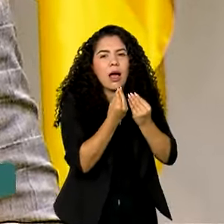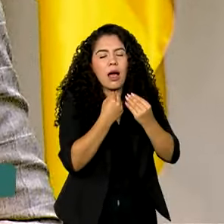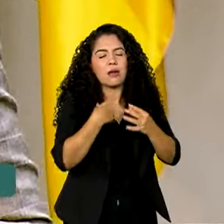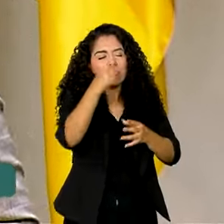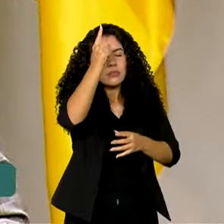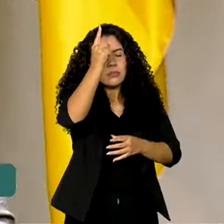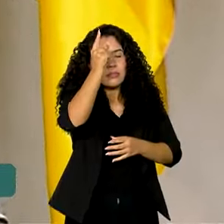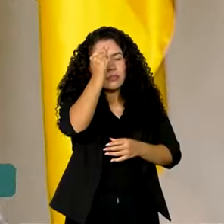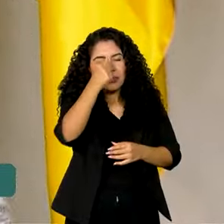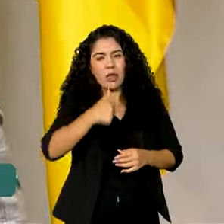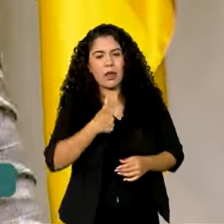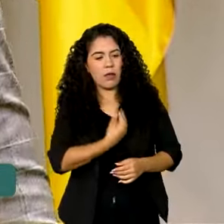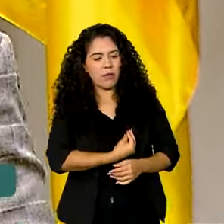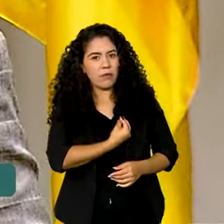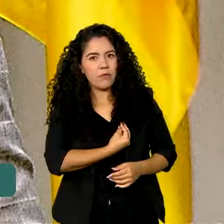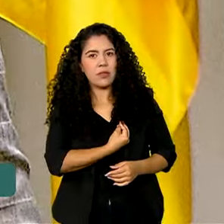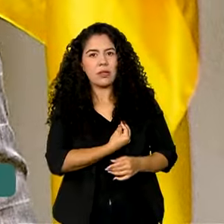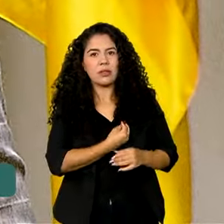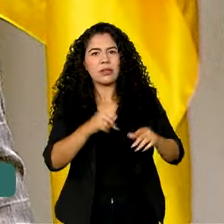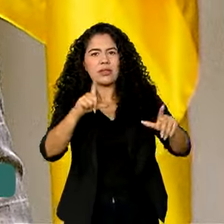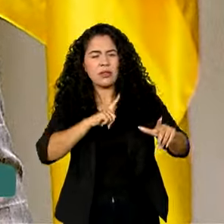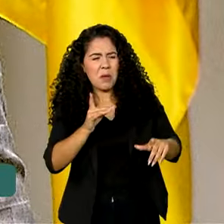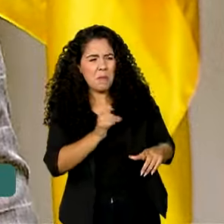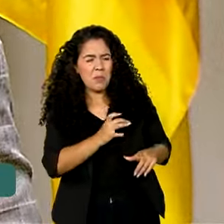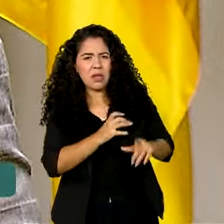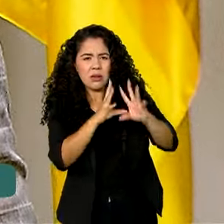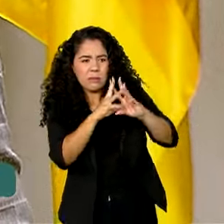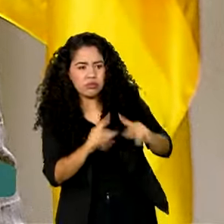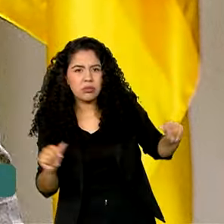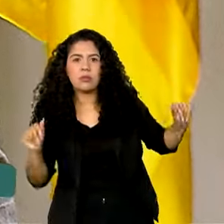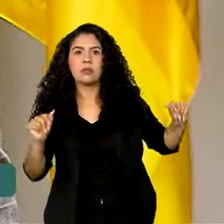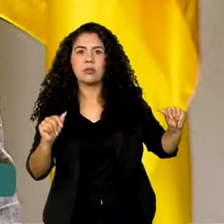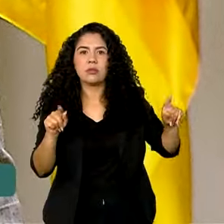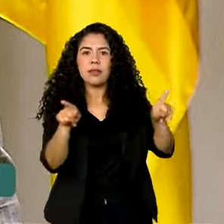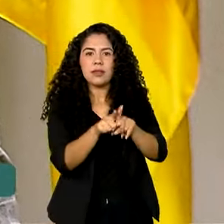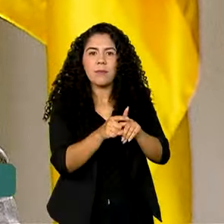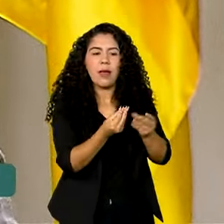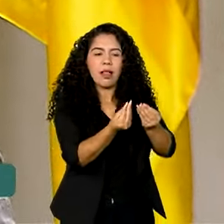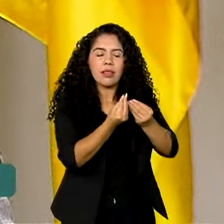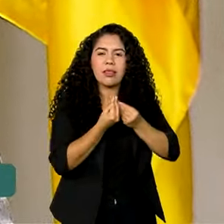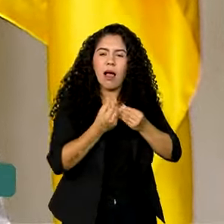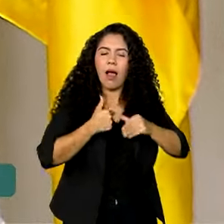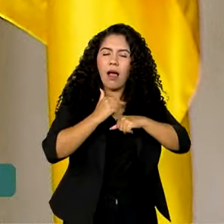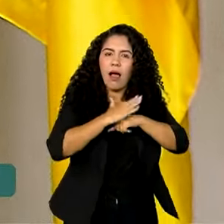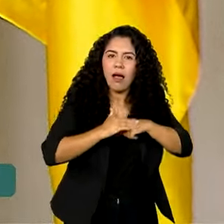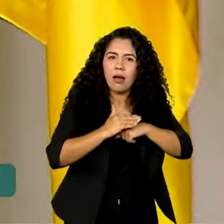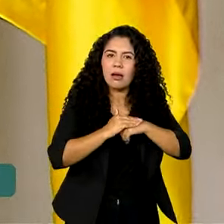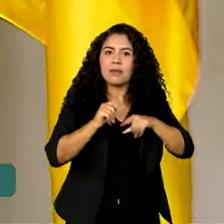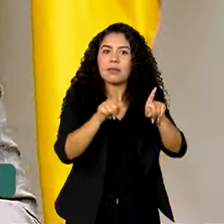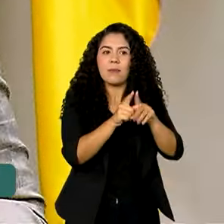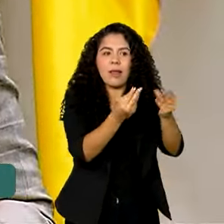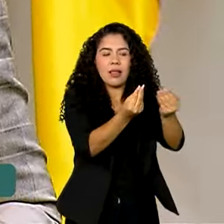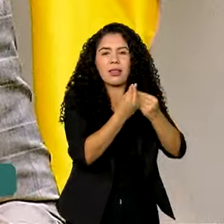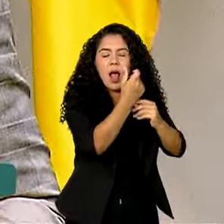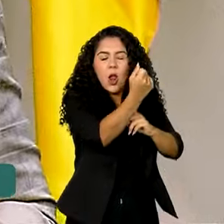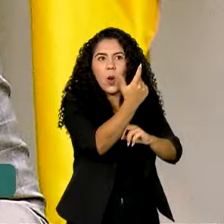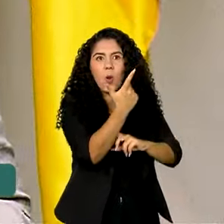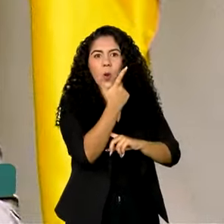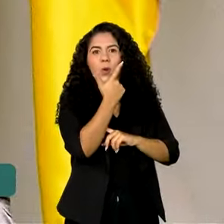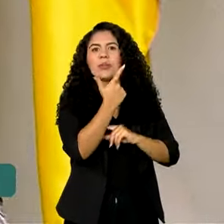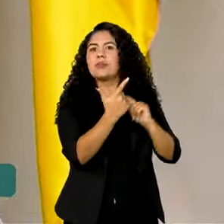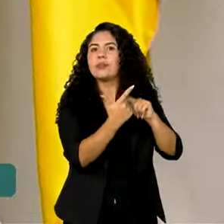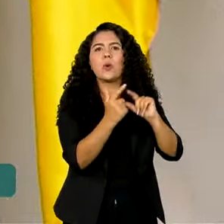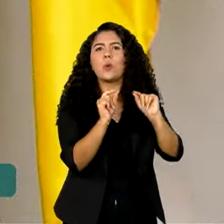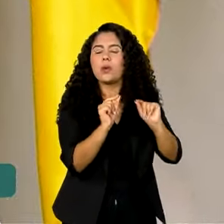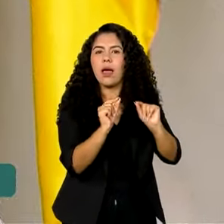nossa vida e que espanta um pouco esse inverno. E ele traz não só um pouco de calor, o sol também traz luz. Uma luz